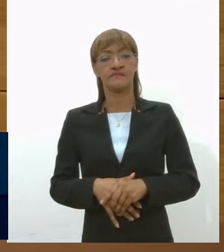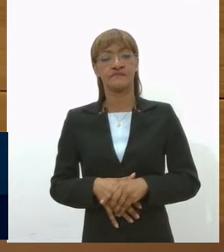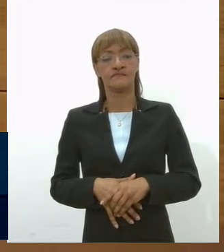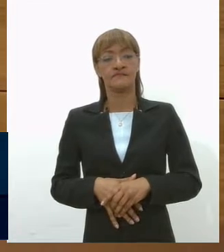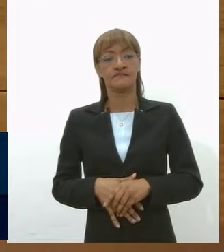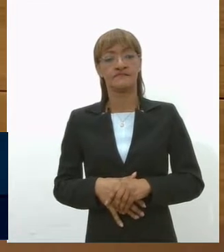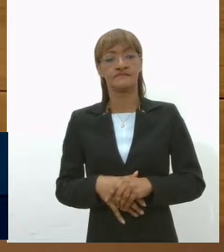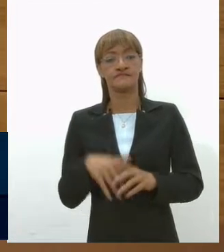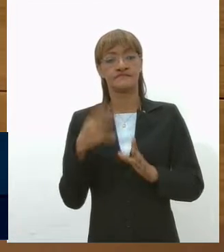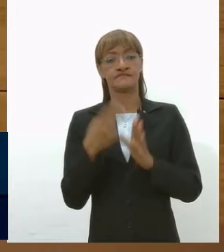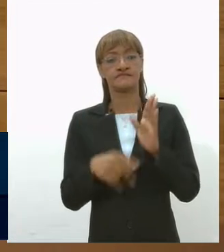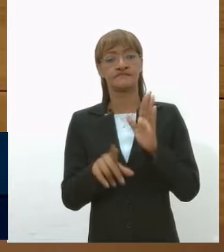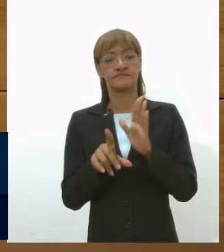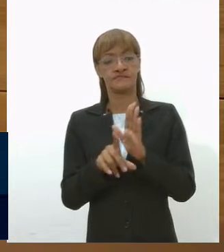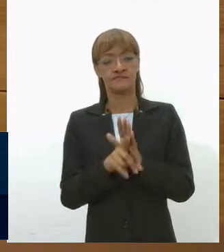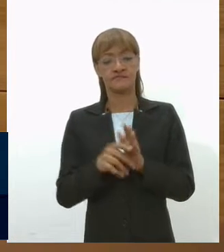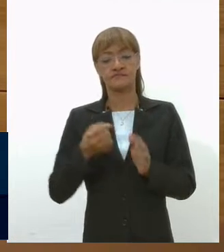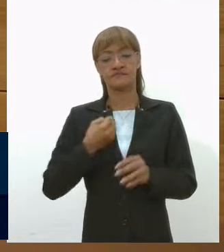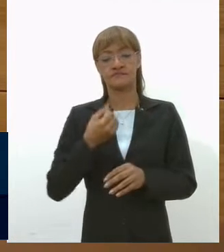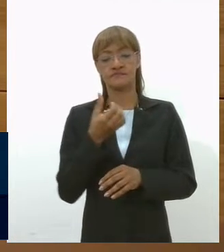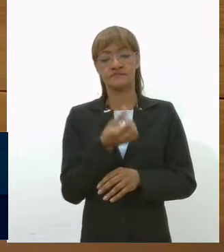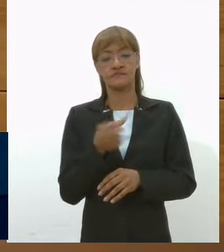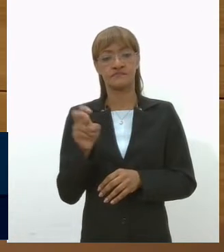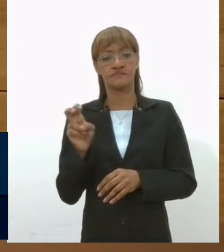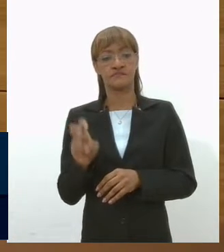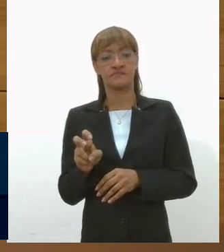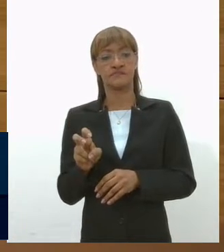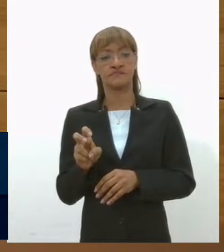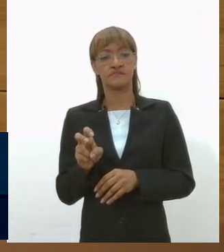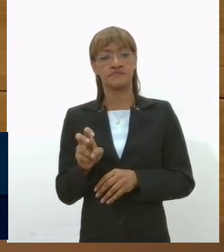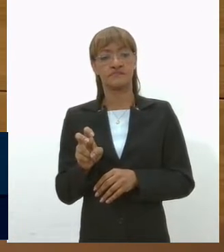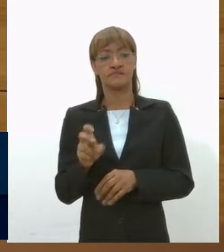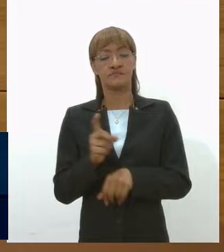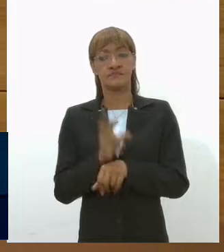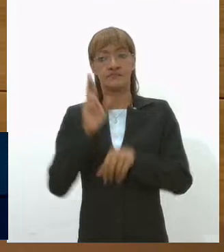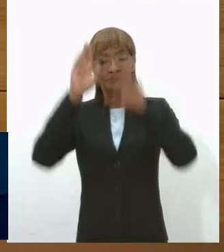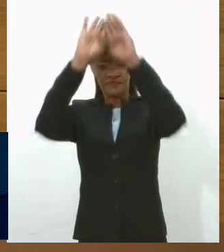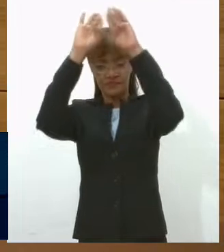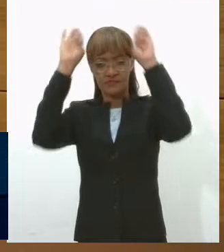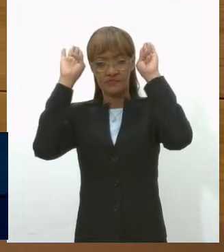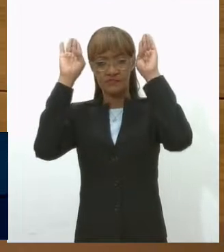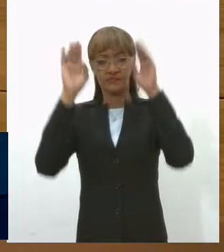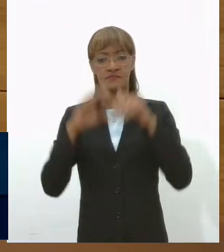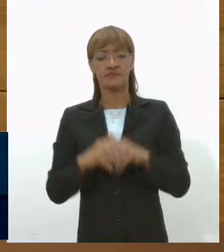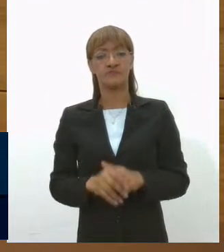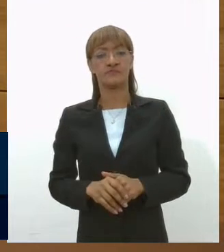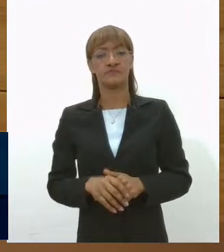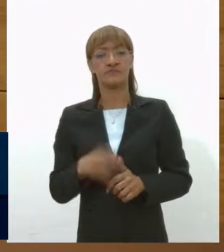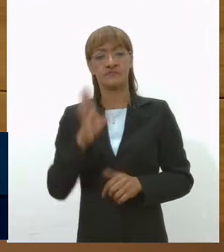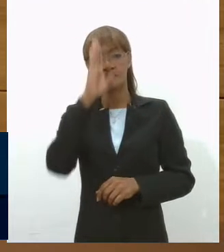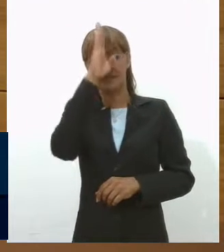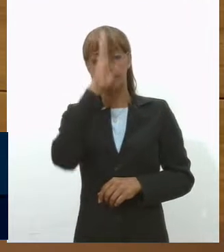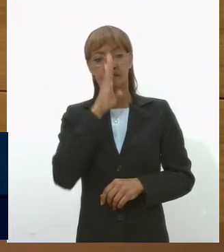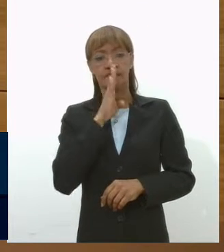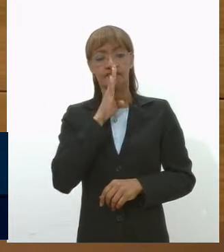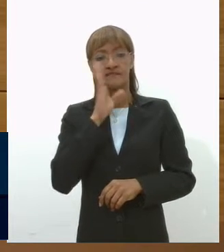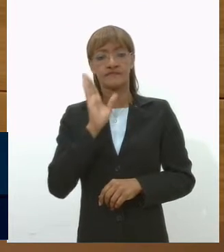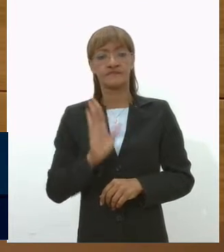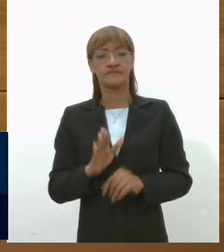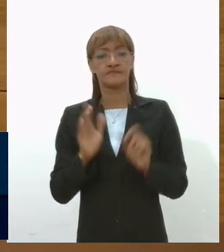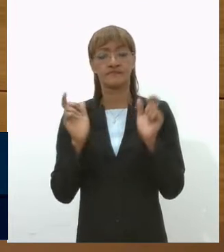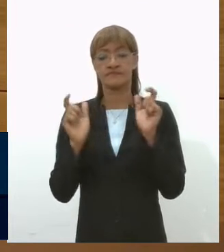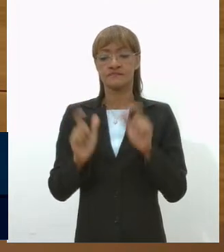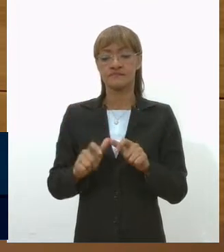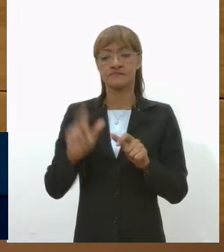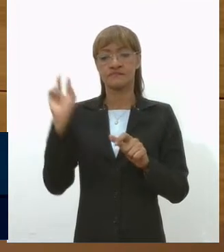Projeto de lei ordinária de número 65, de autoria do deputado doutor Samuel, que institui a gratuidade em estabelecimentos culturais